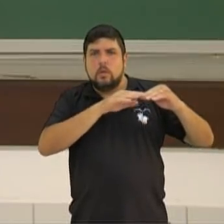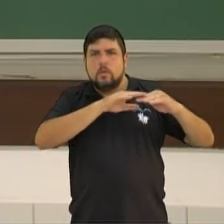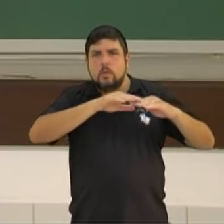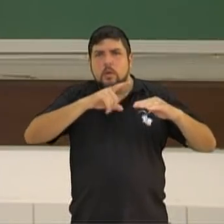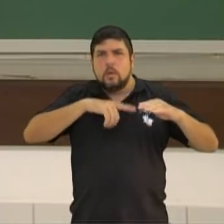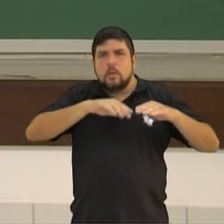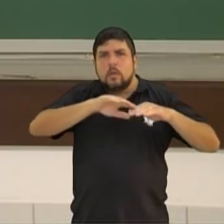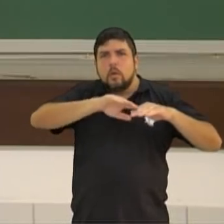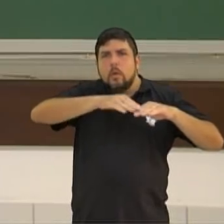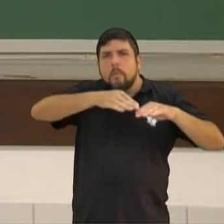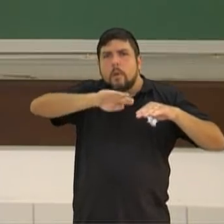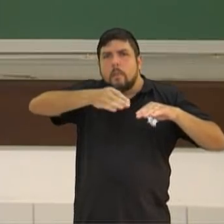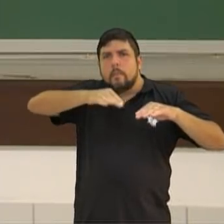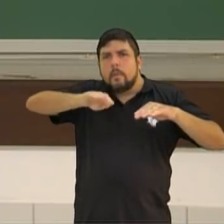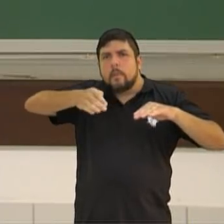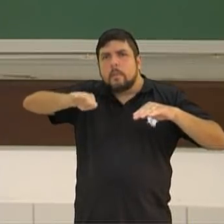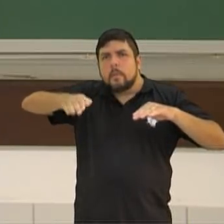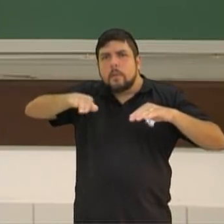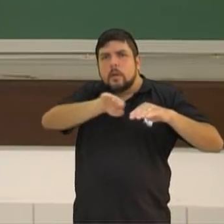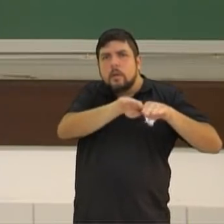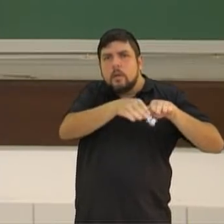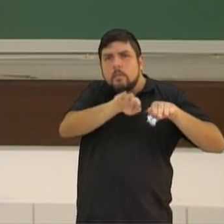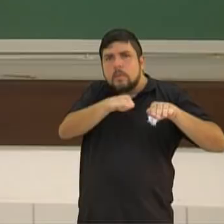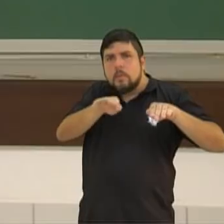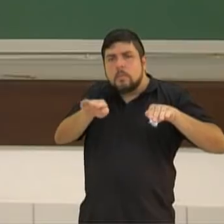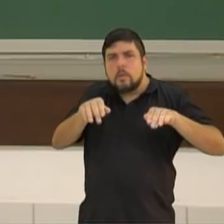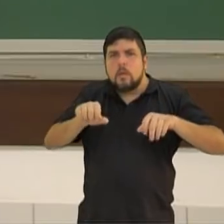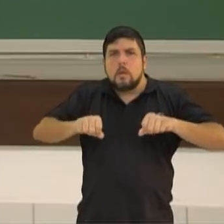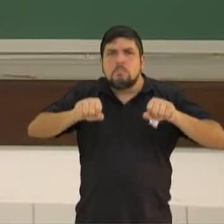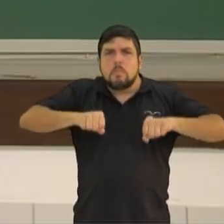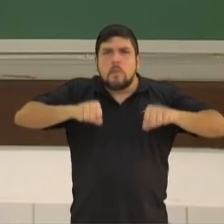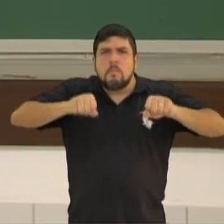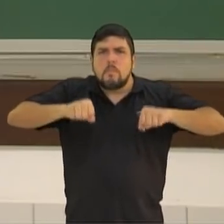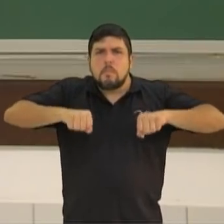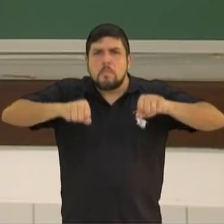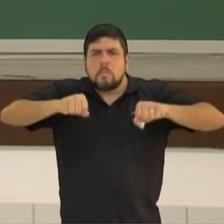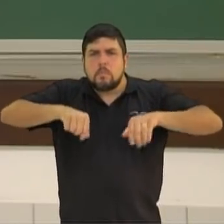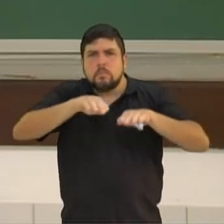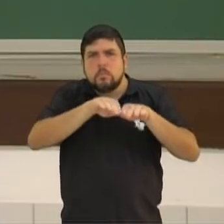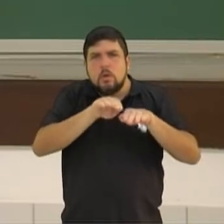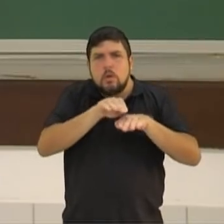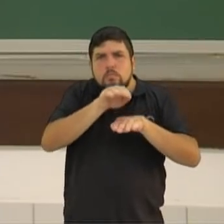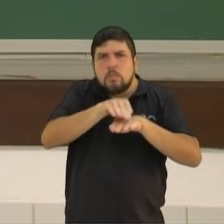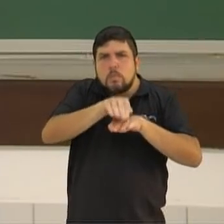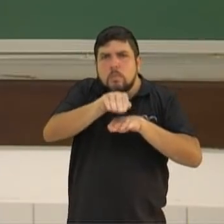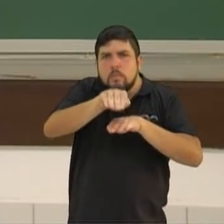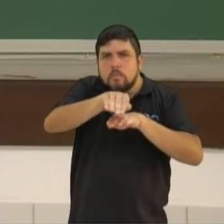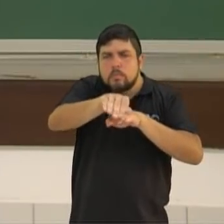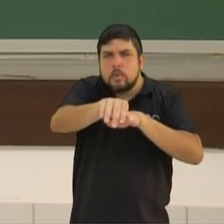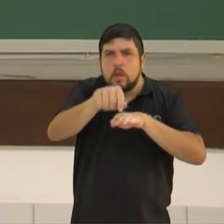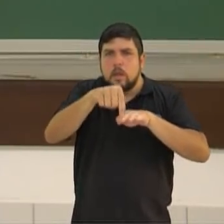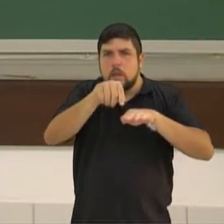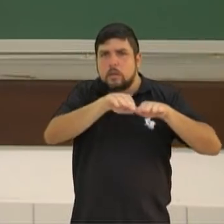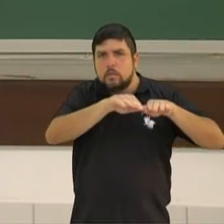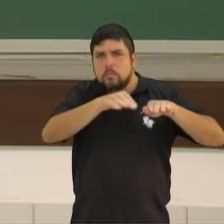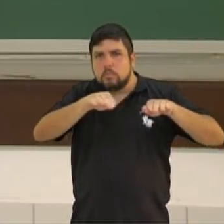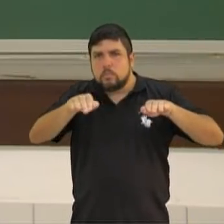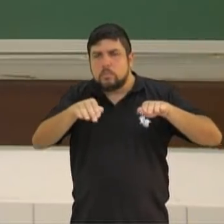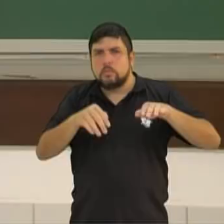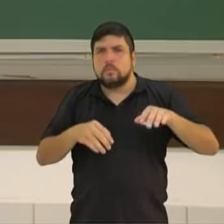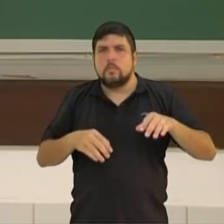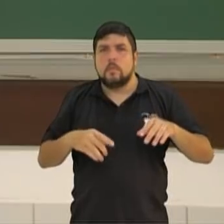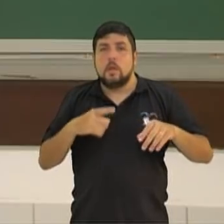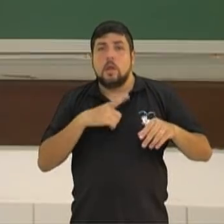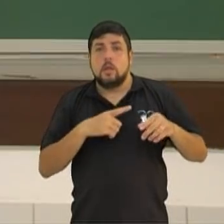vários morrinhos assim, um atrás do outro, que você tem que passar com a bicicleta pulando, né? E o ciclista, então, ele parte de um ponto